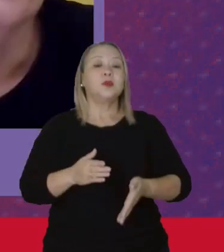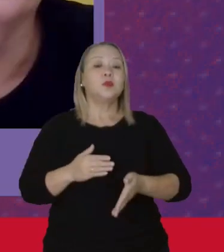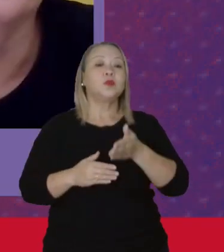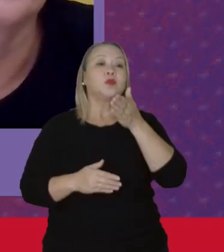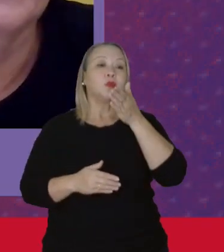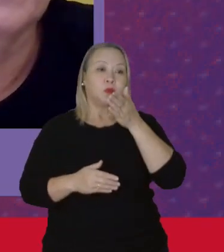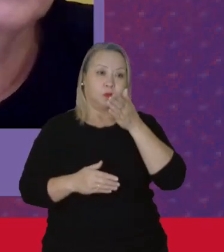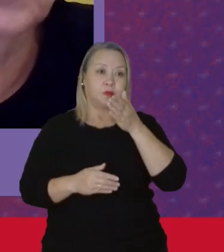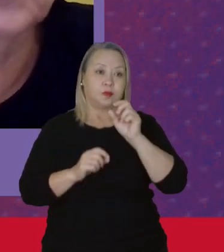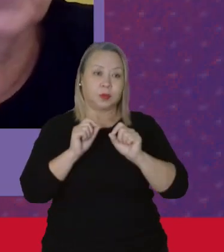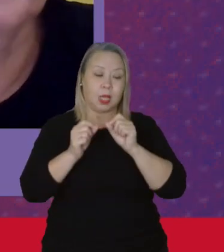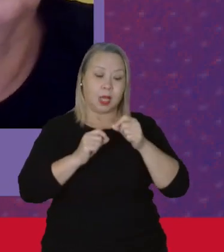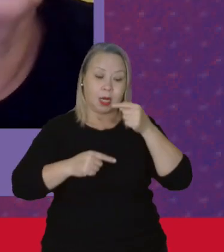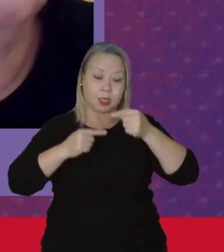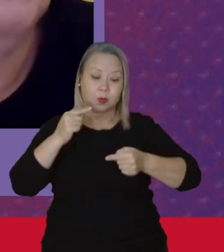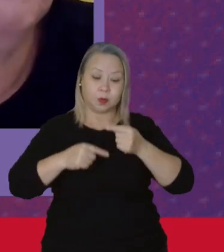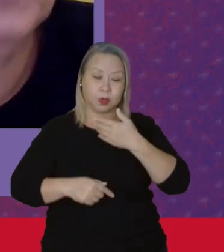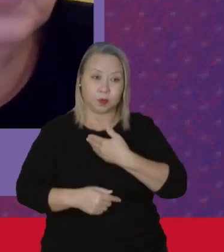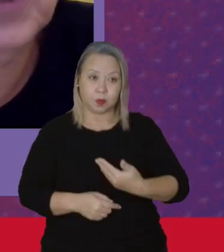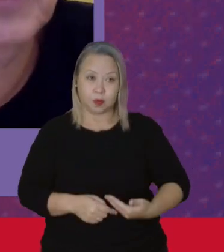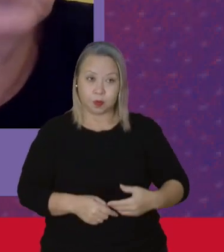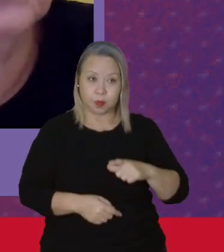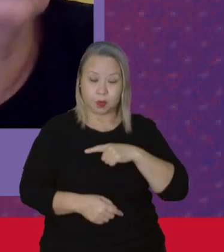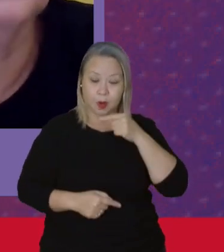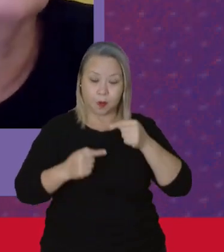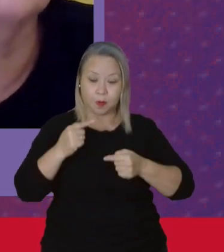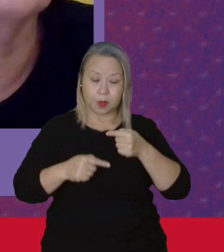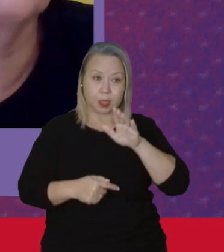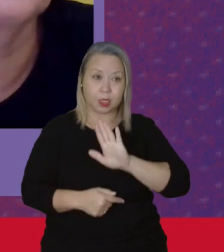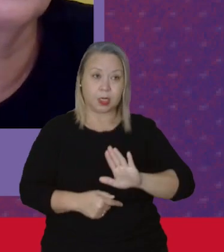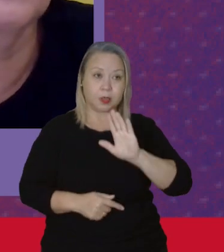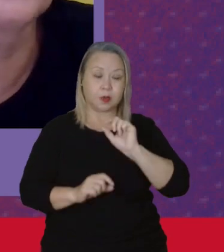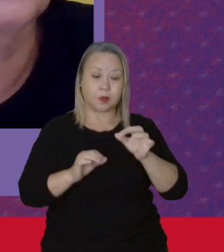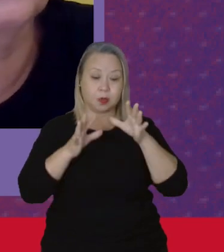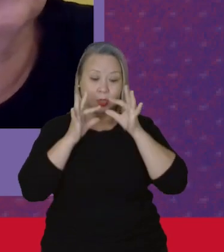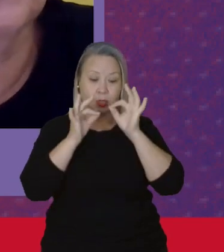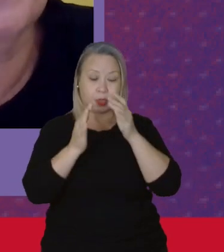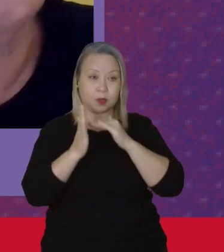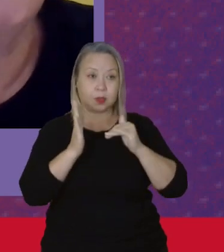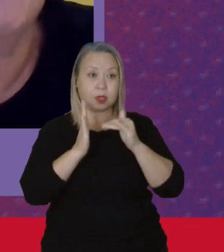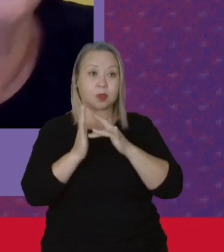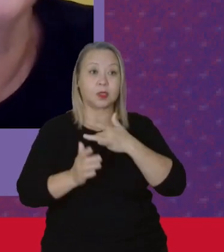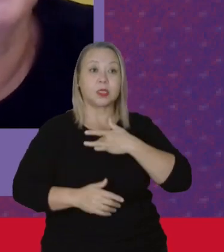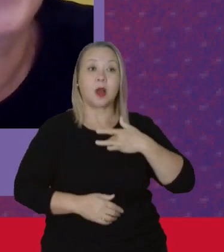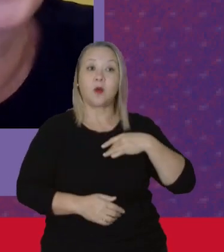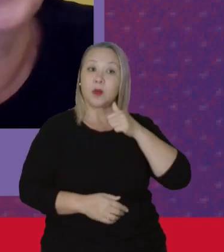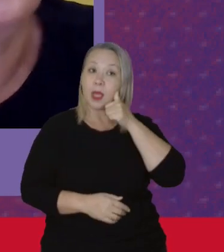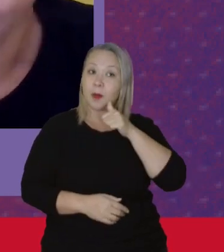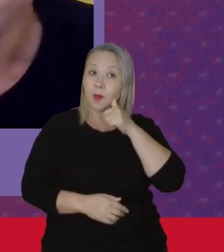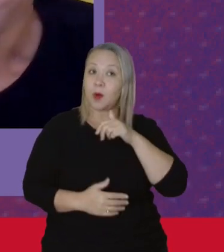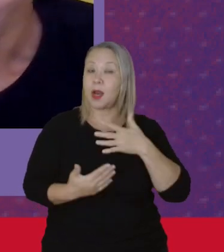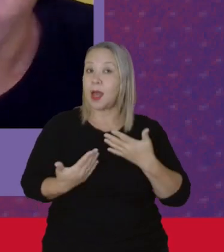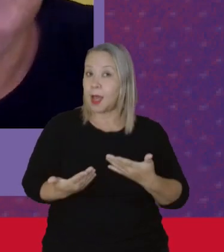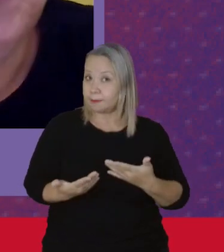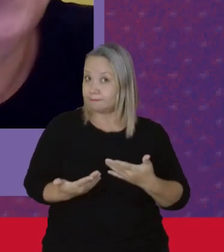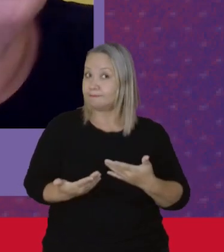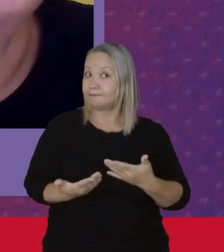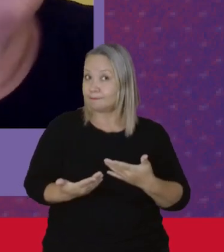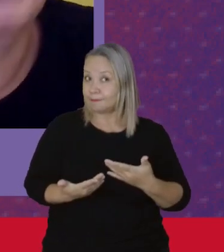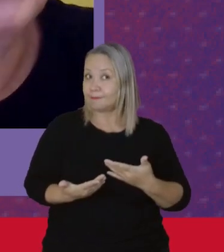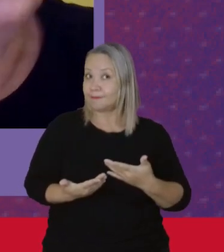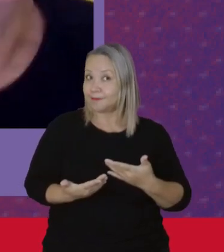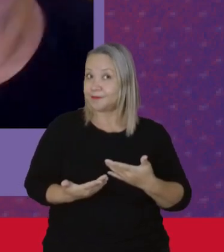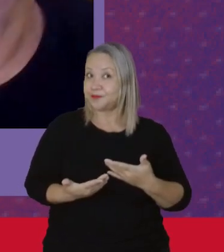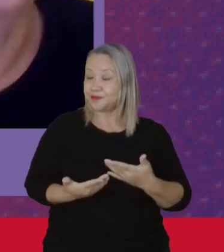Então, a gente tem, por exemplo, a Política Nacional de Atenção Integral à Saúde da Mulher, Maia e Grazi, foi